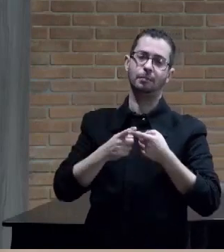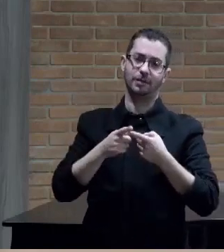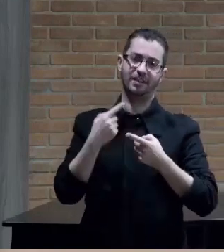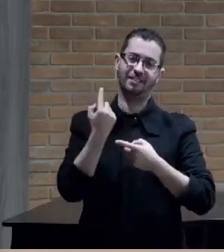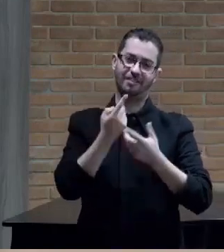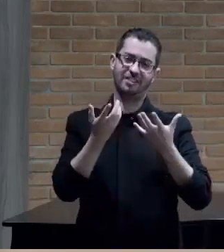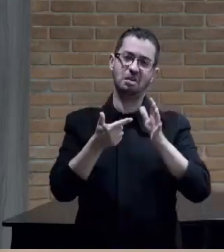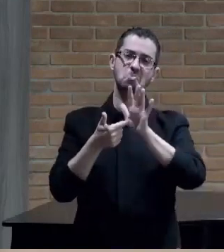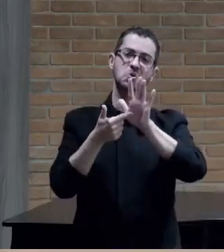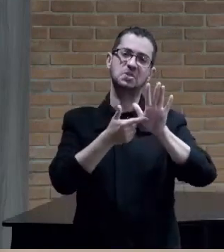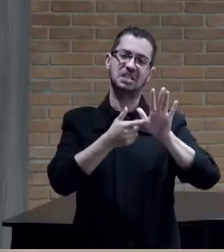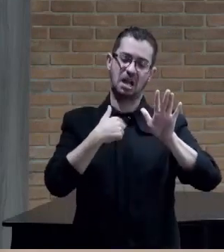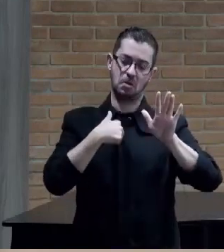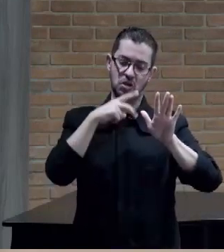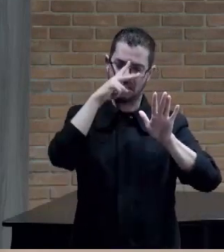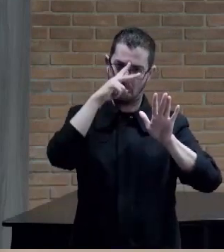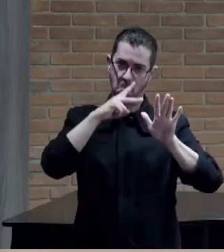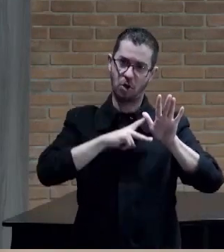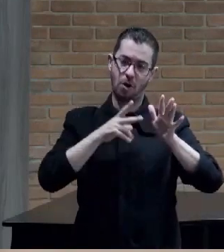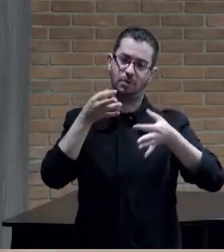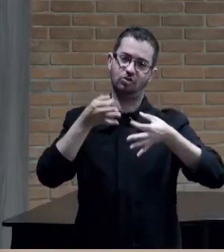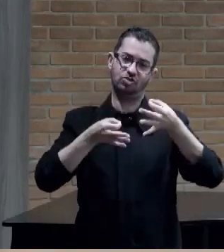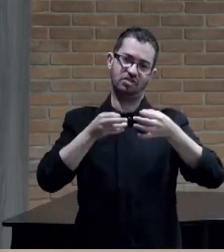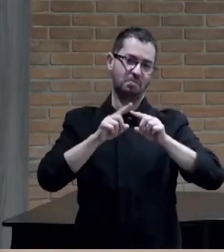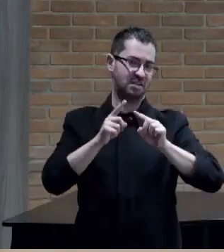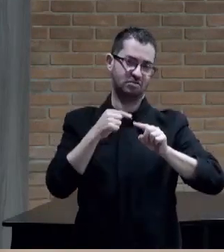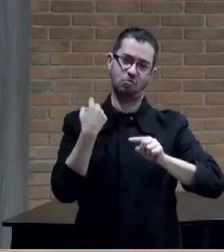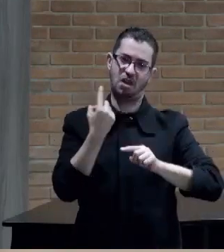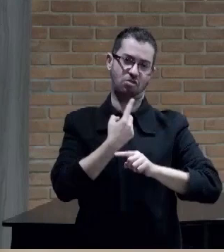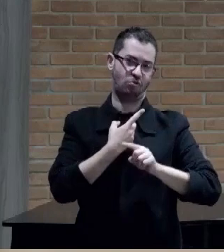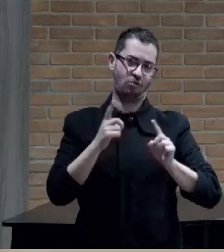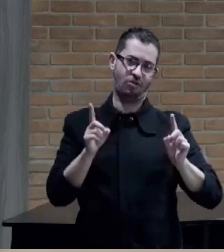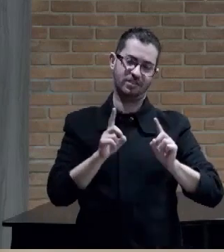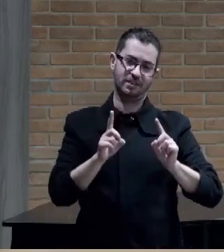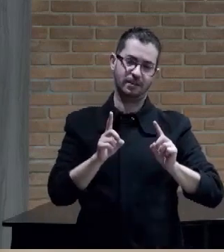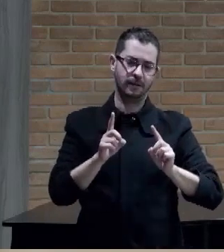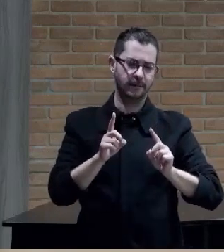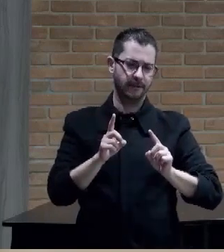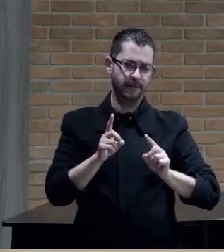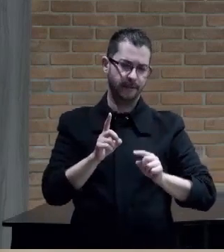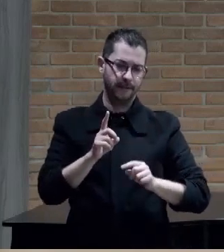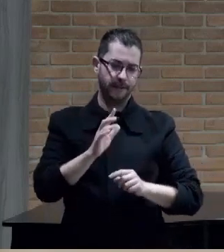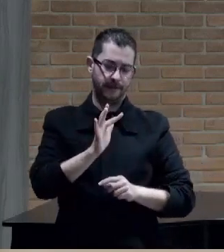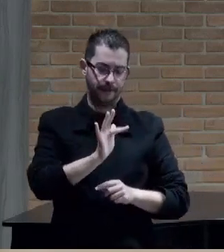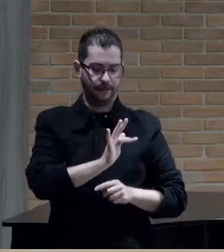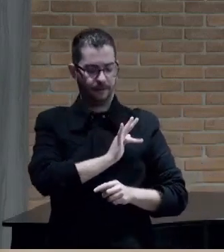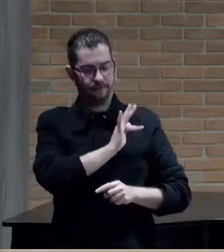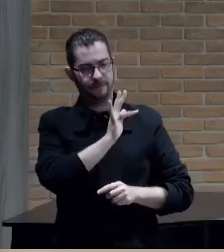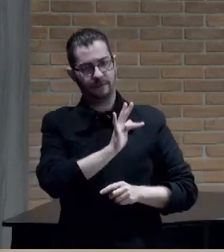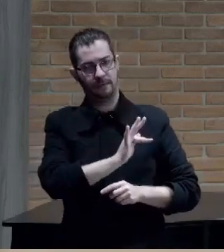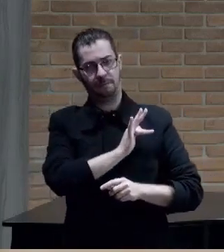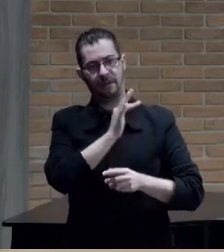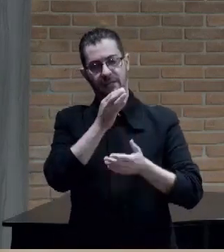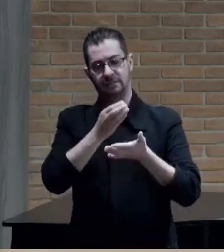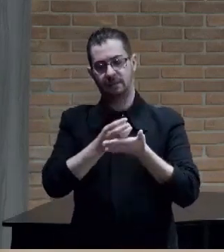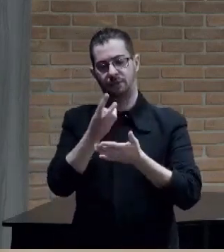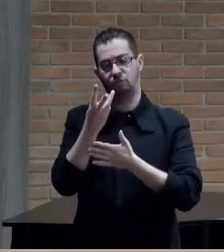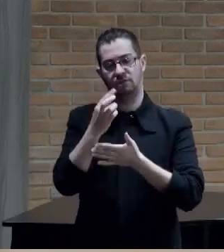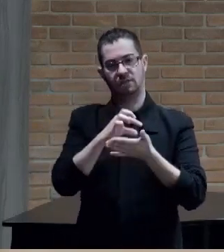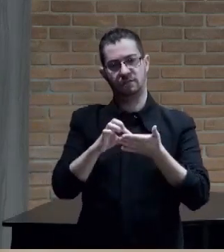justiça. Mas ela não é nossa. E, finalmente, Filipenses 3:9. É uma justiça